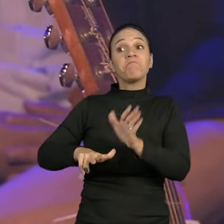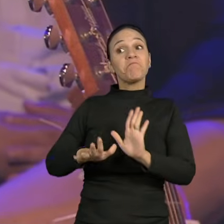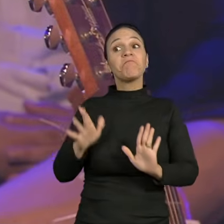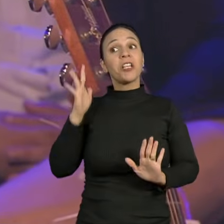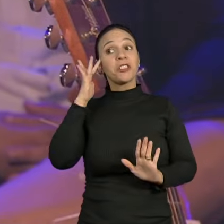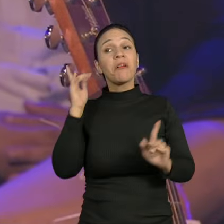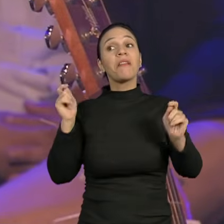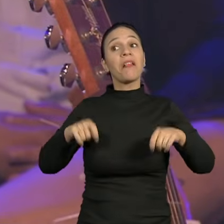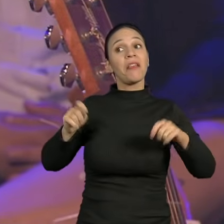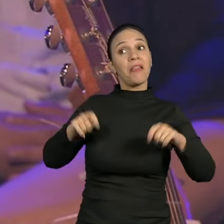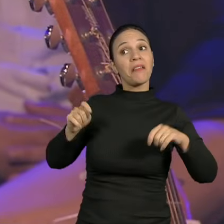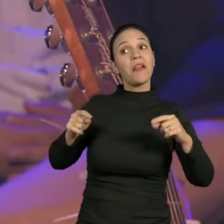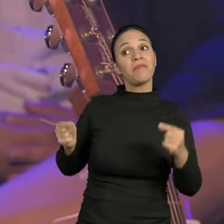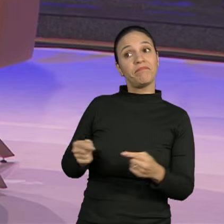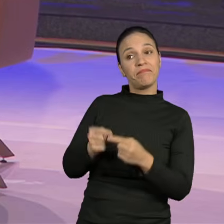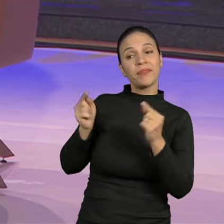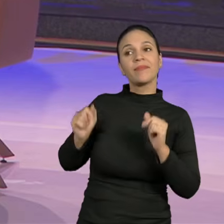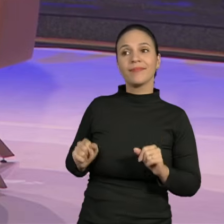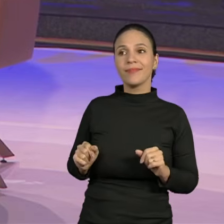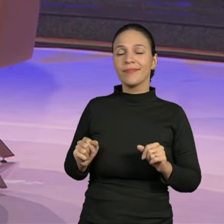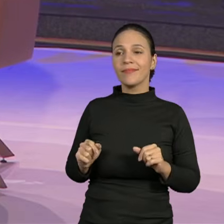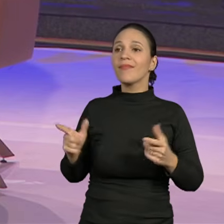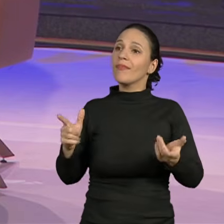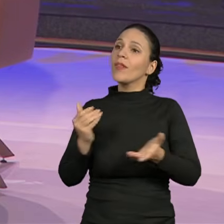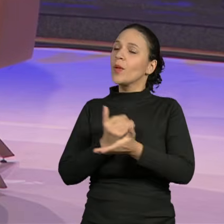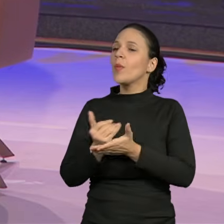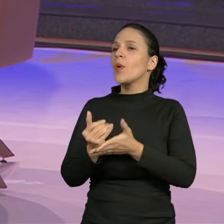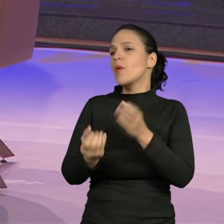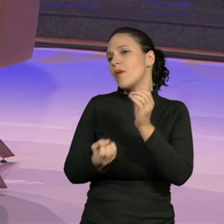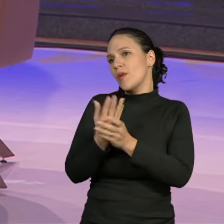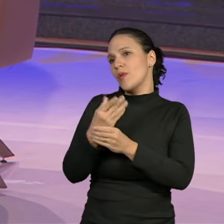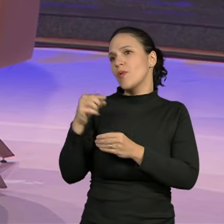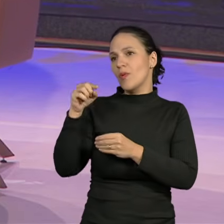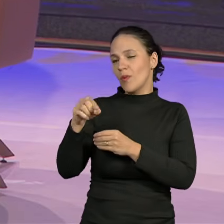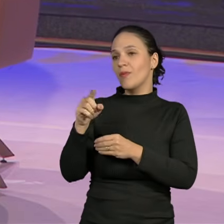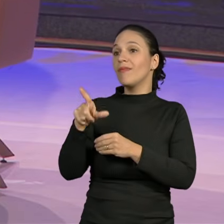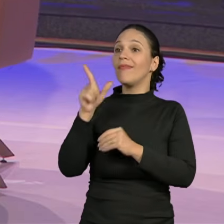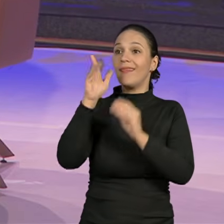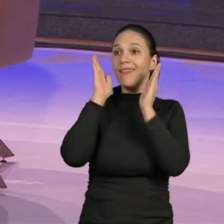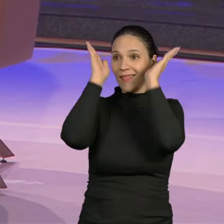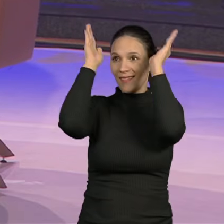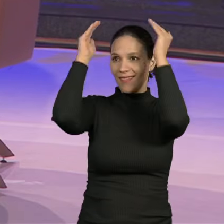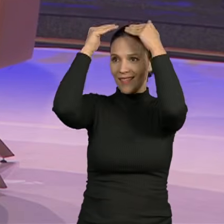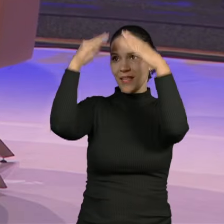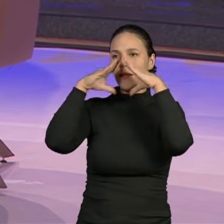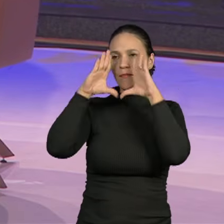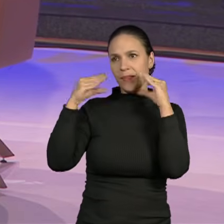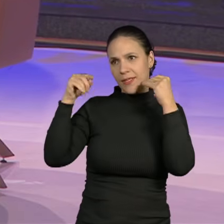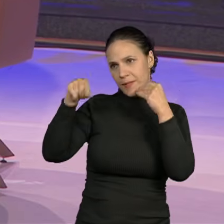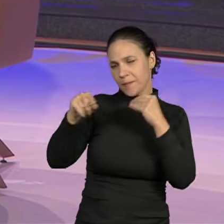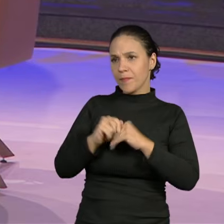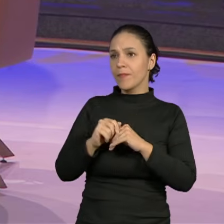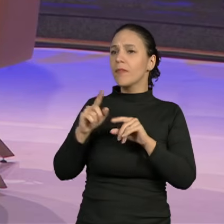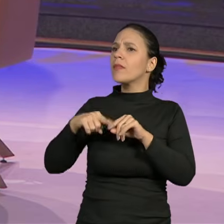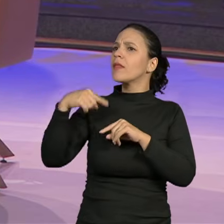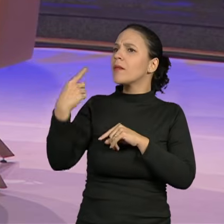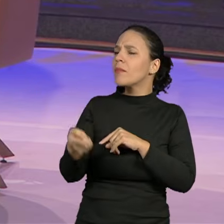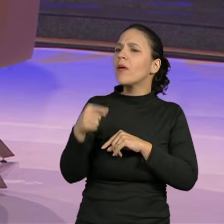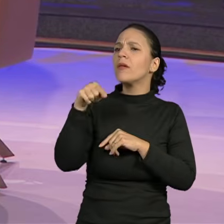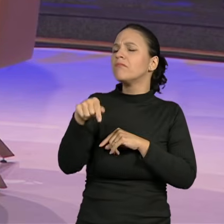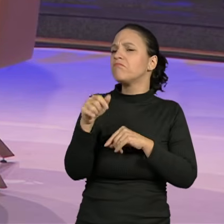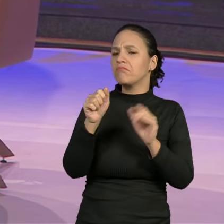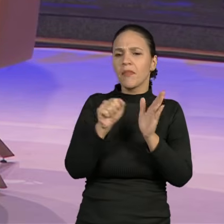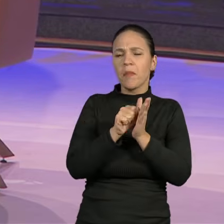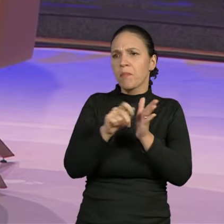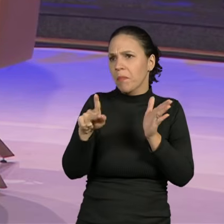podia desenvolver em cima daquilo. E começamos a desenvolver o conteúdo do Bita. Num determinado aplicativo,